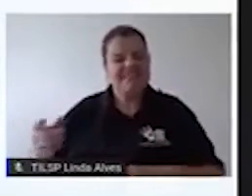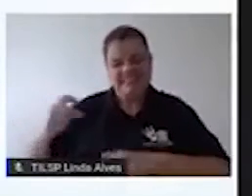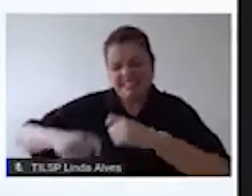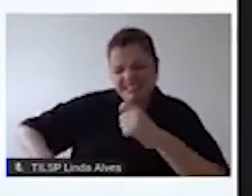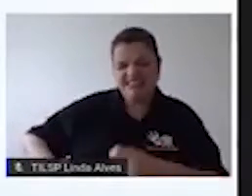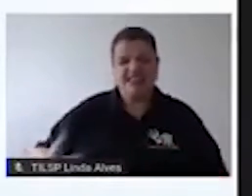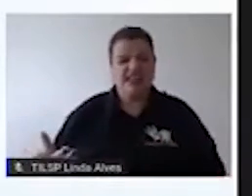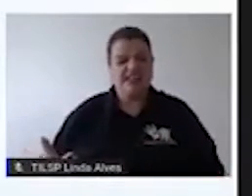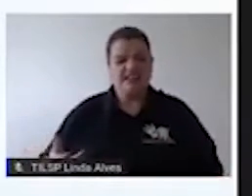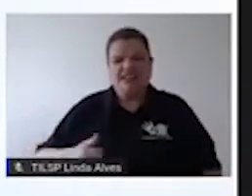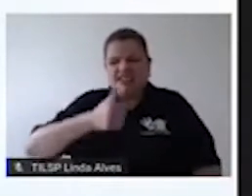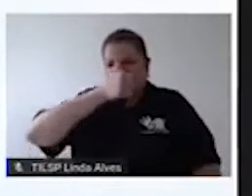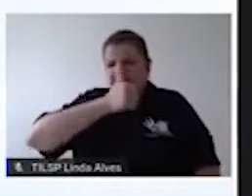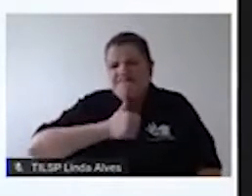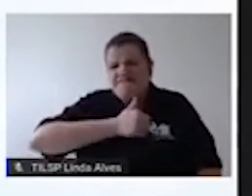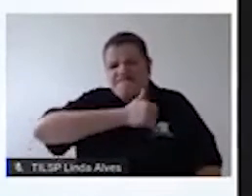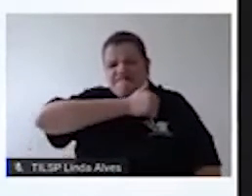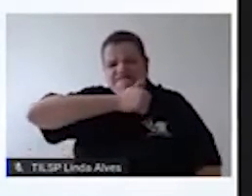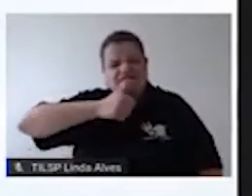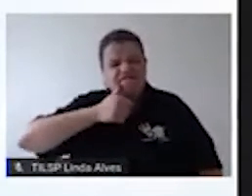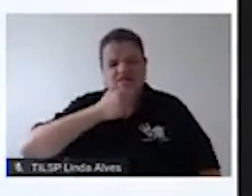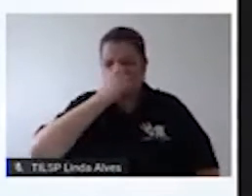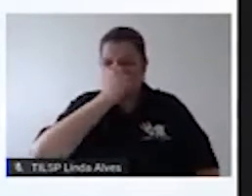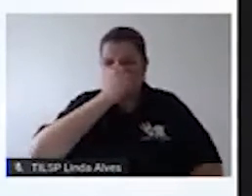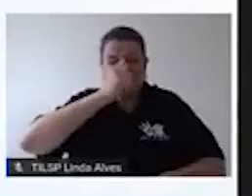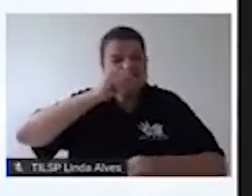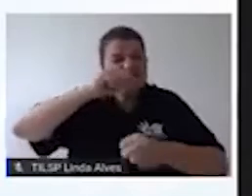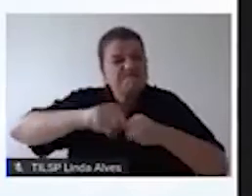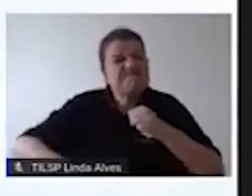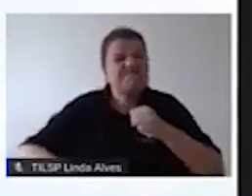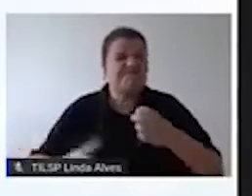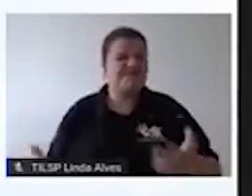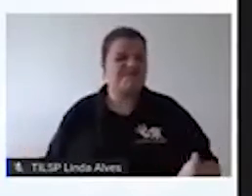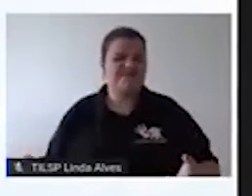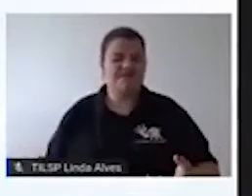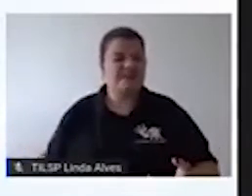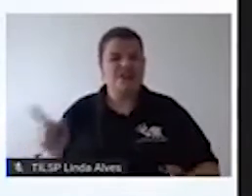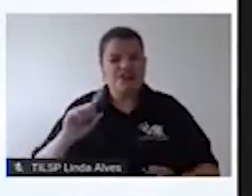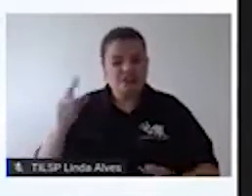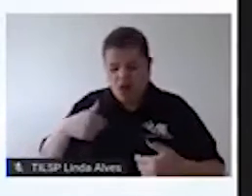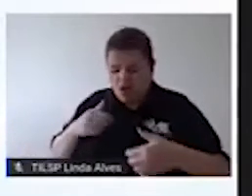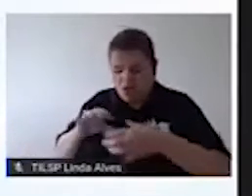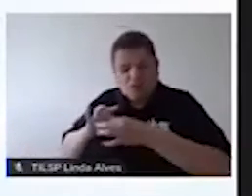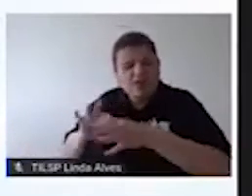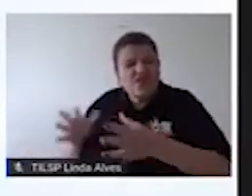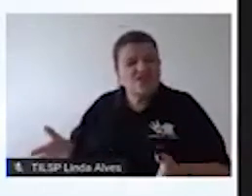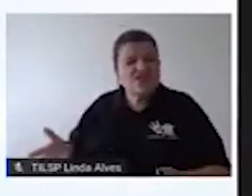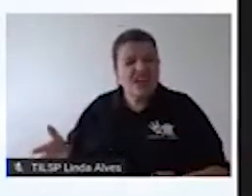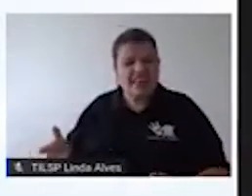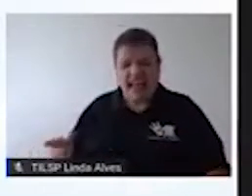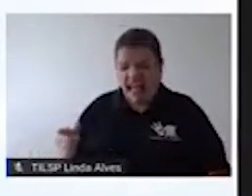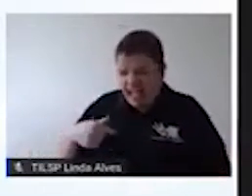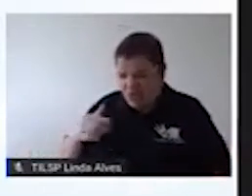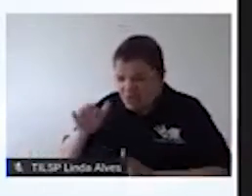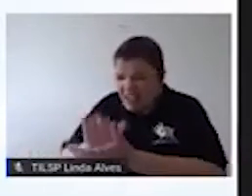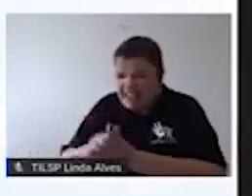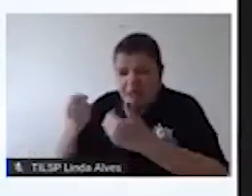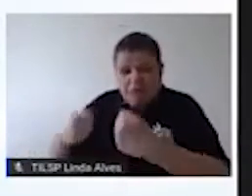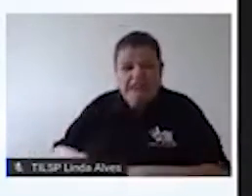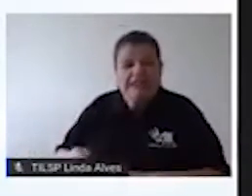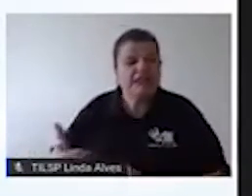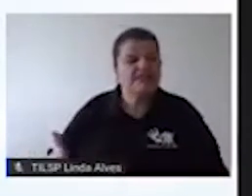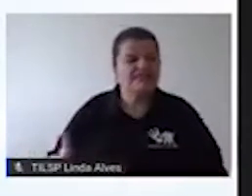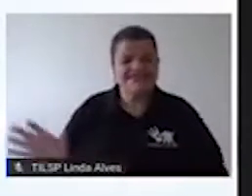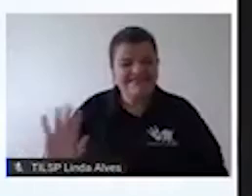vê obrigada a isso, isso é estupro, isso não é relação consensuada só porque você é casada, né? Então, há